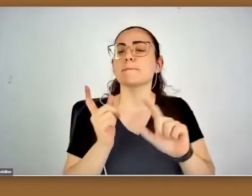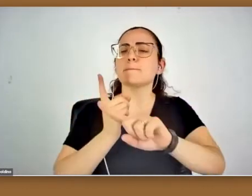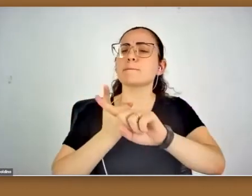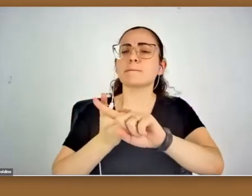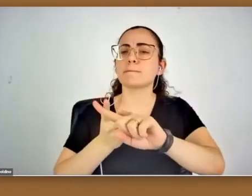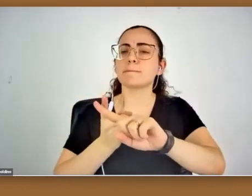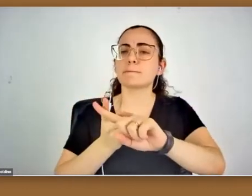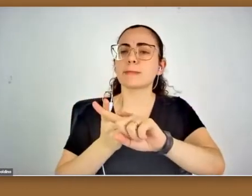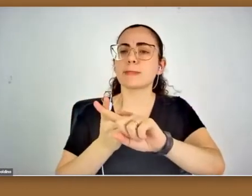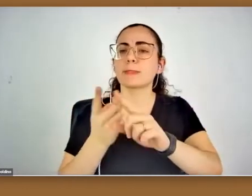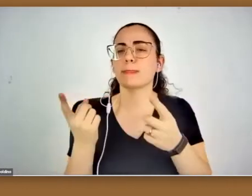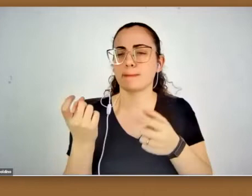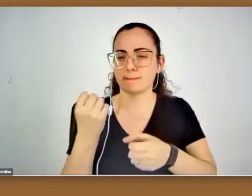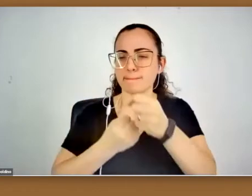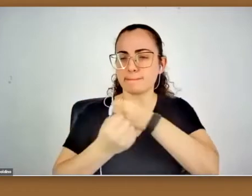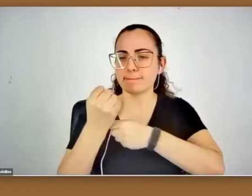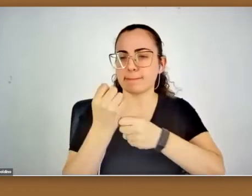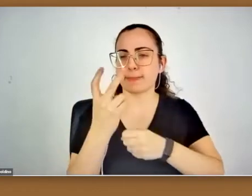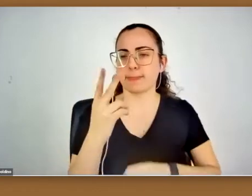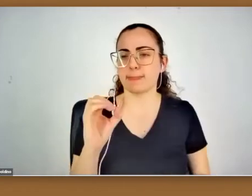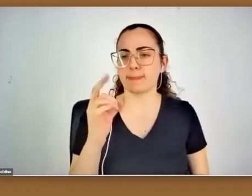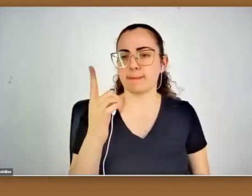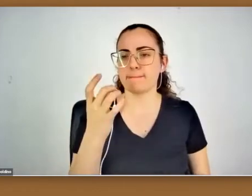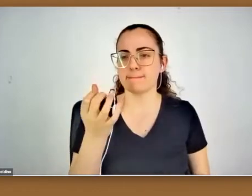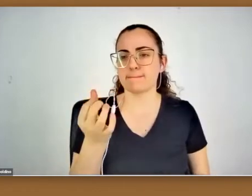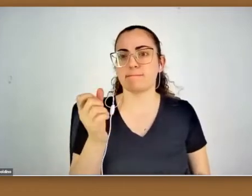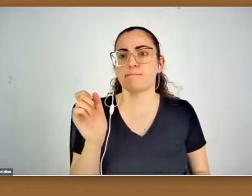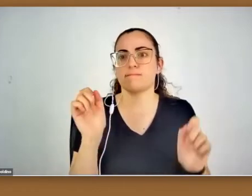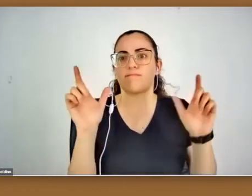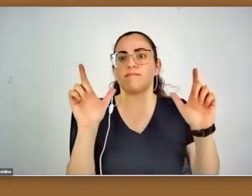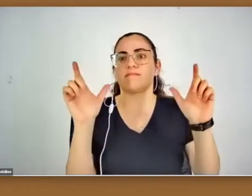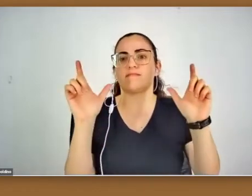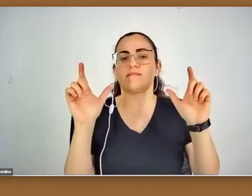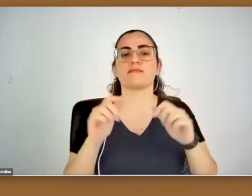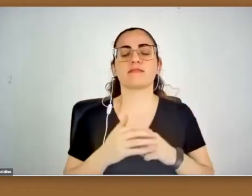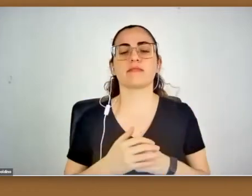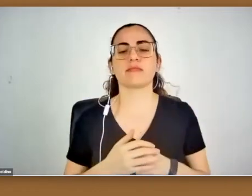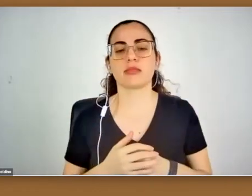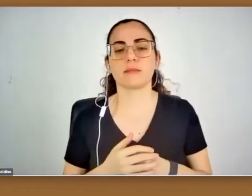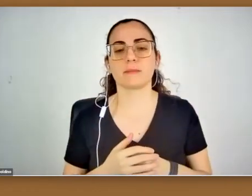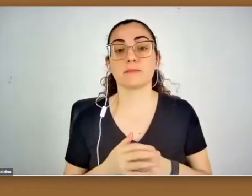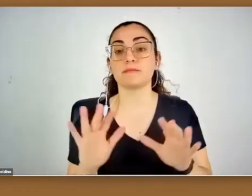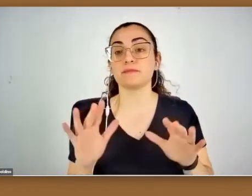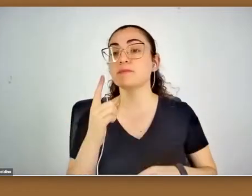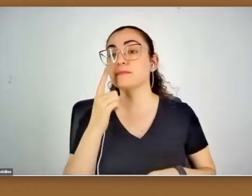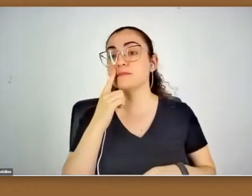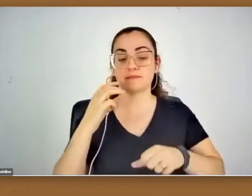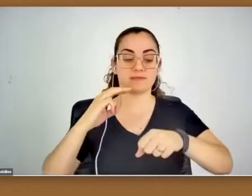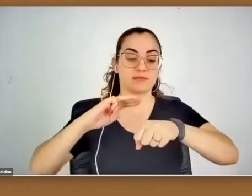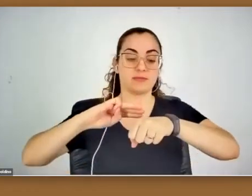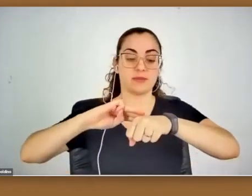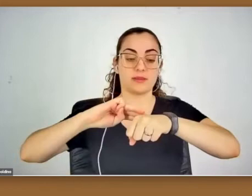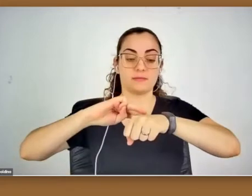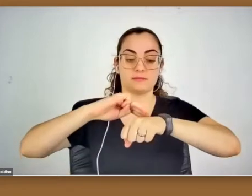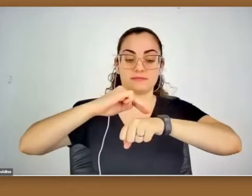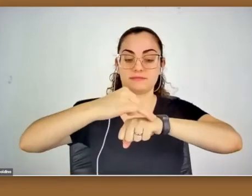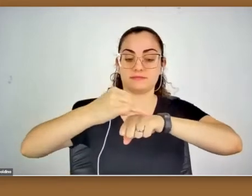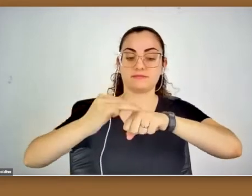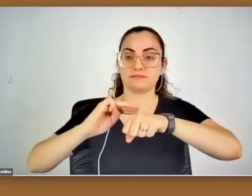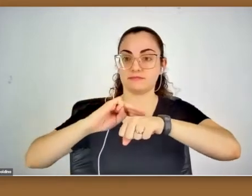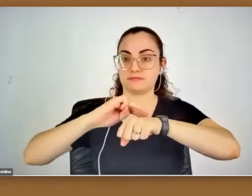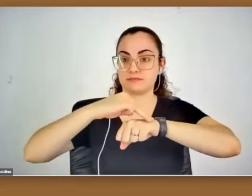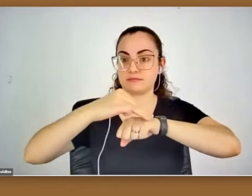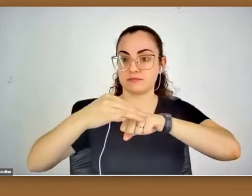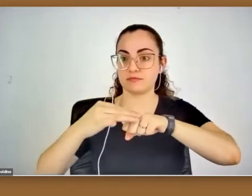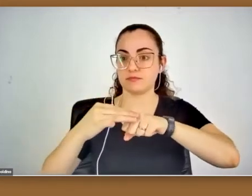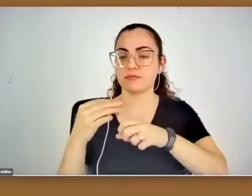época, né, foi 2016, na verdade. Porque o Zika, se vocês forem ver, né, logo quando aparecem os primeiros